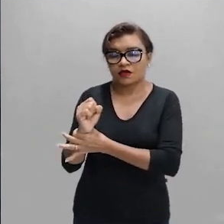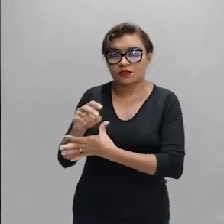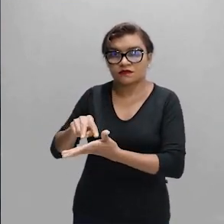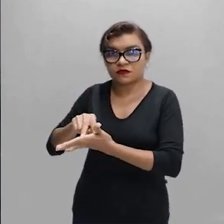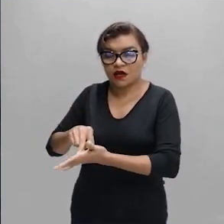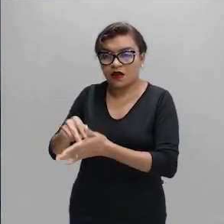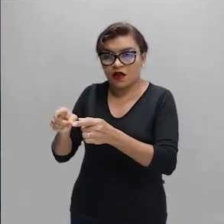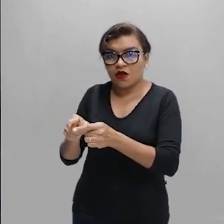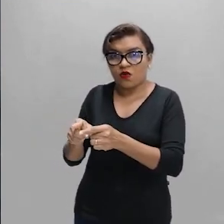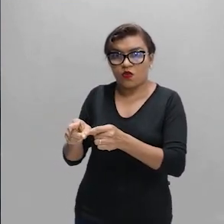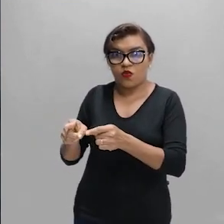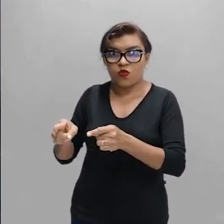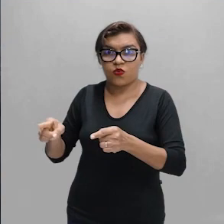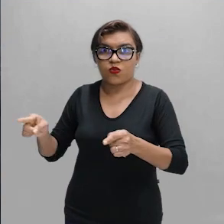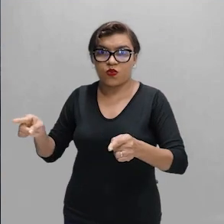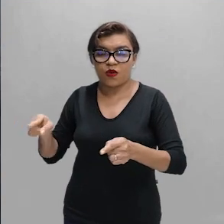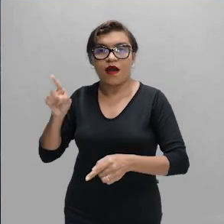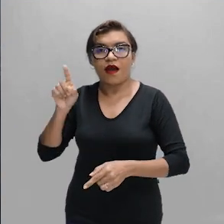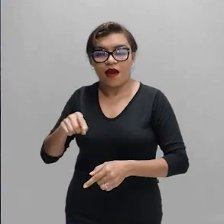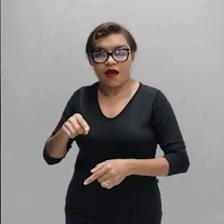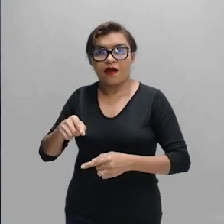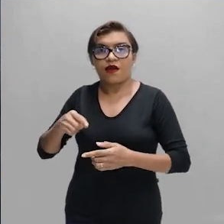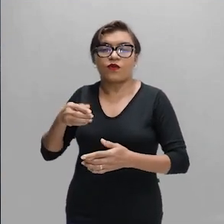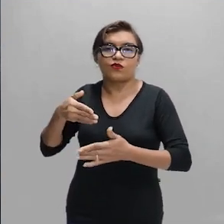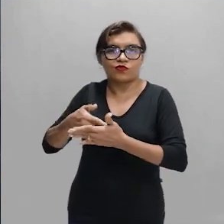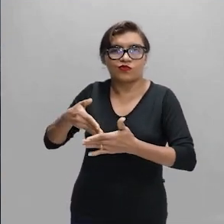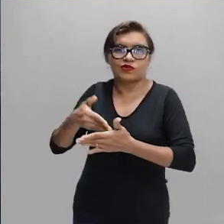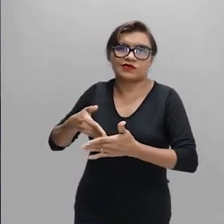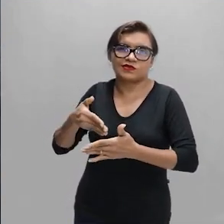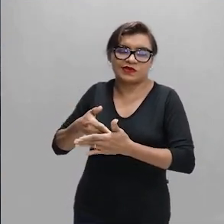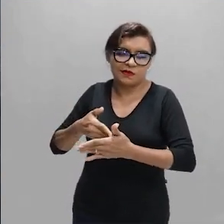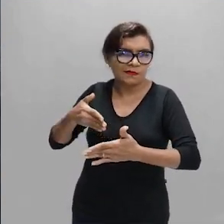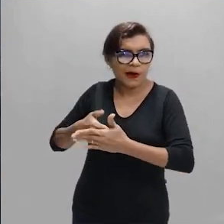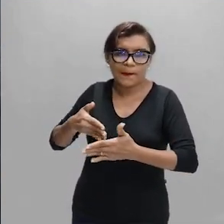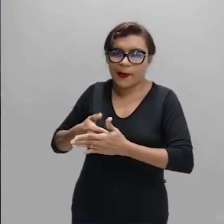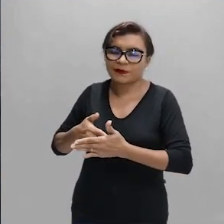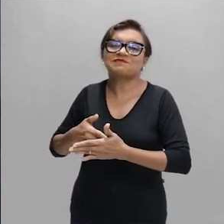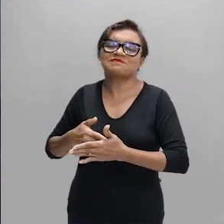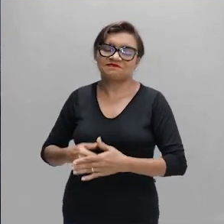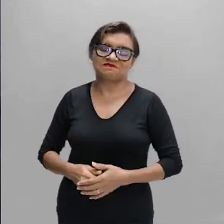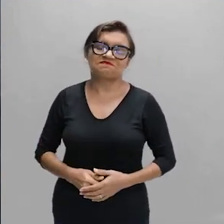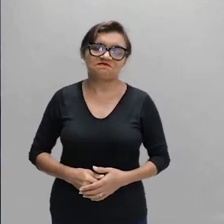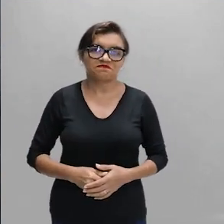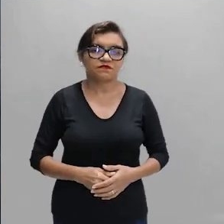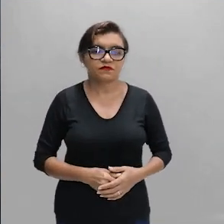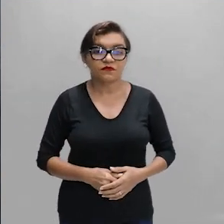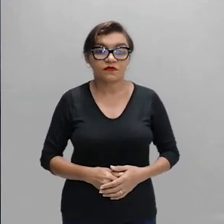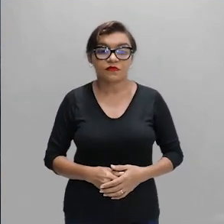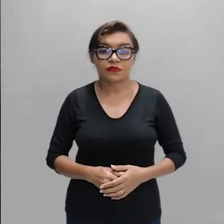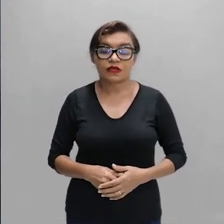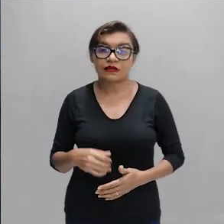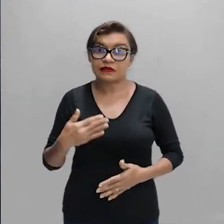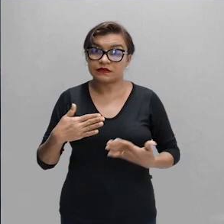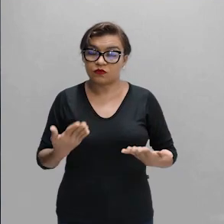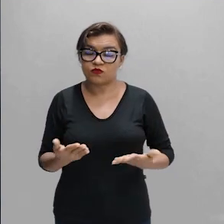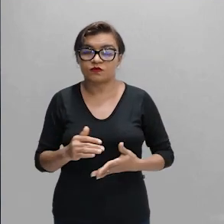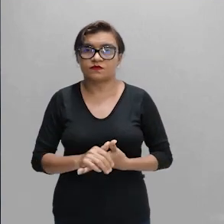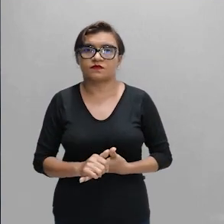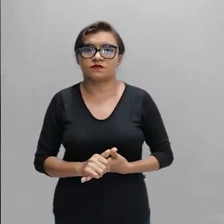um isolante elétrico. Tá ok? Então, recapitulando. Quando a